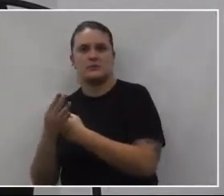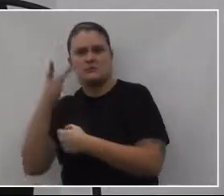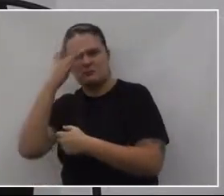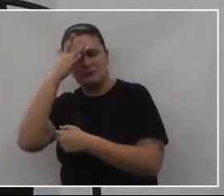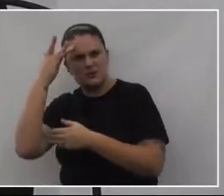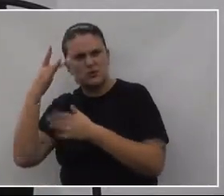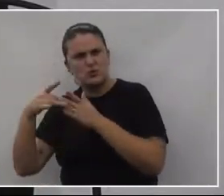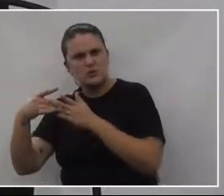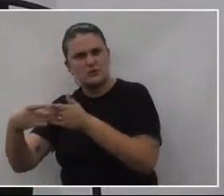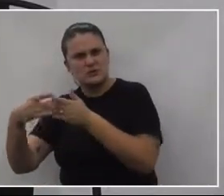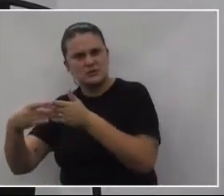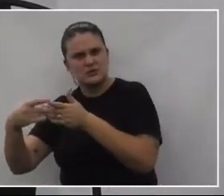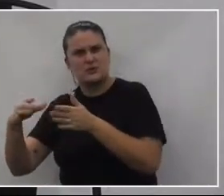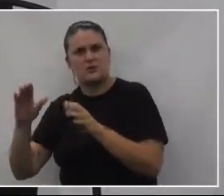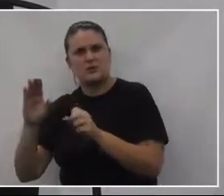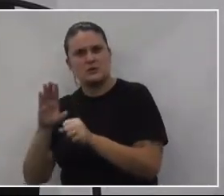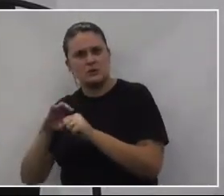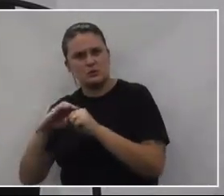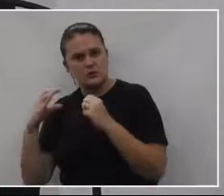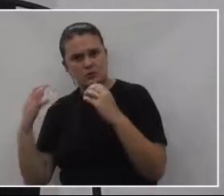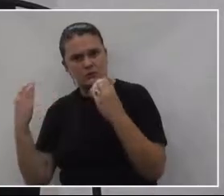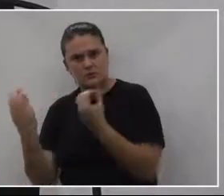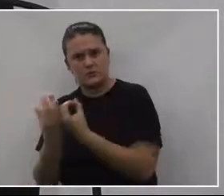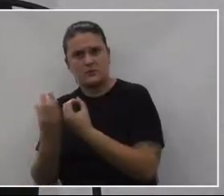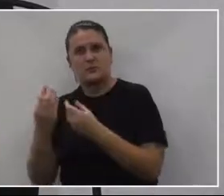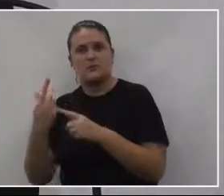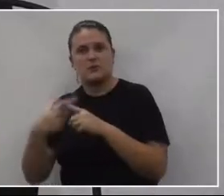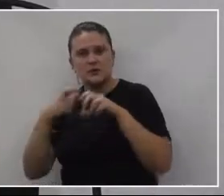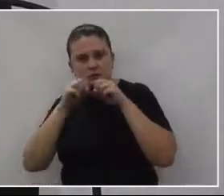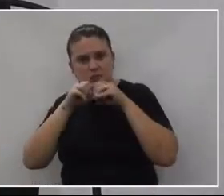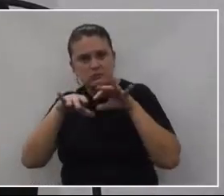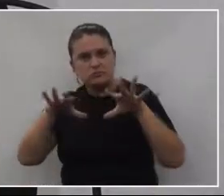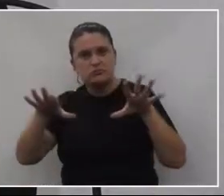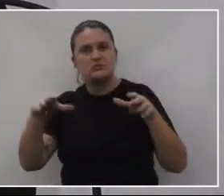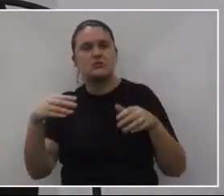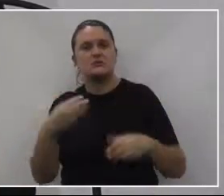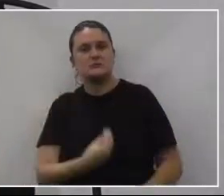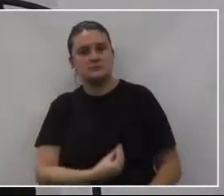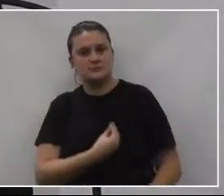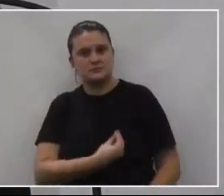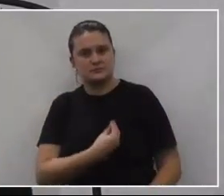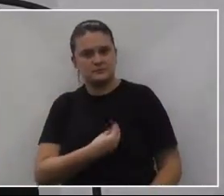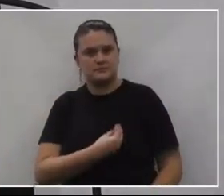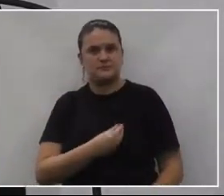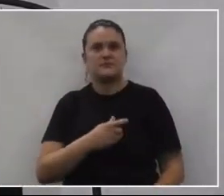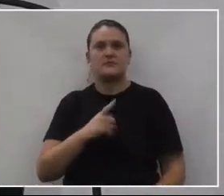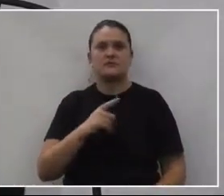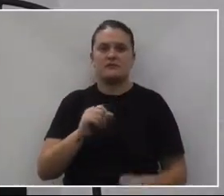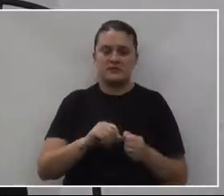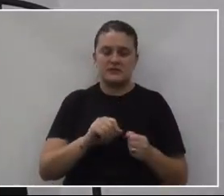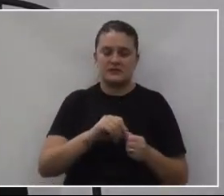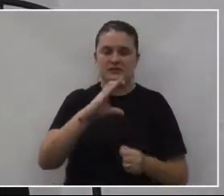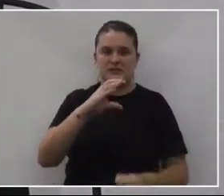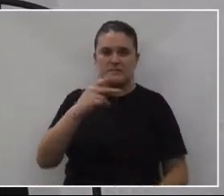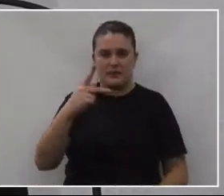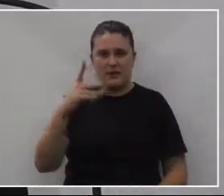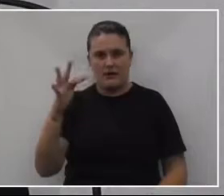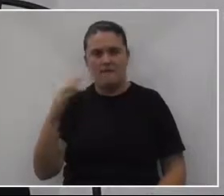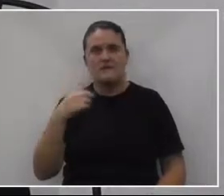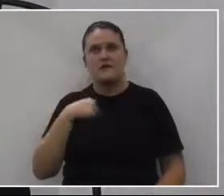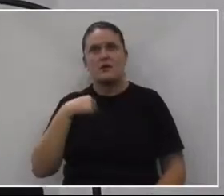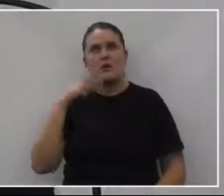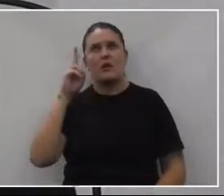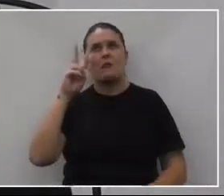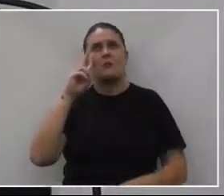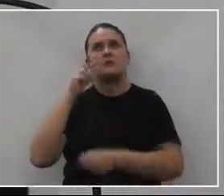senhores representam, que propaguem aí nos próximos dias, por exemplo, a presença, né? Nós vamos ter CPF. Ano passado, eu me recordo,